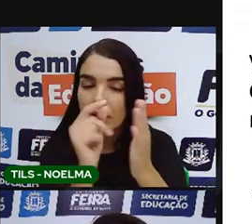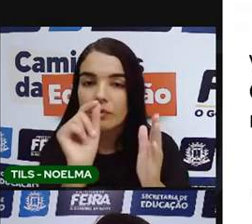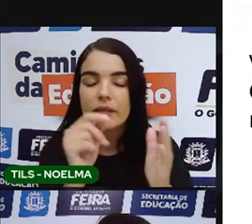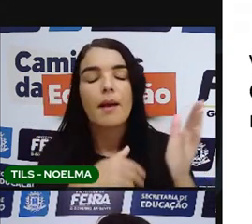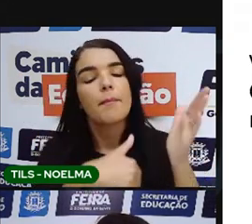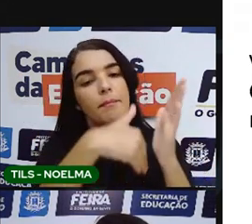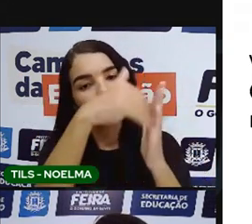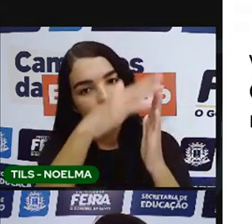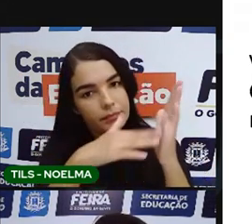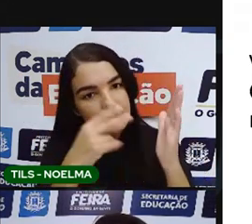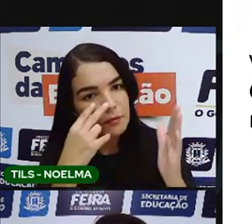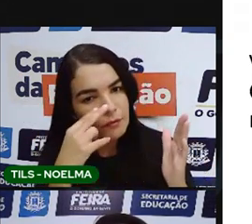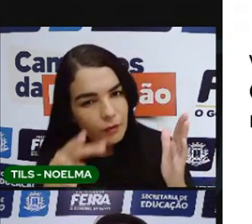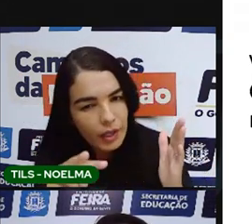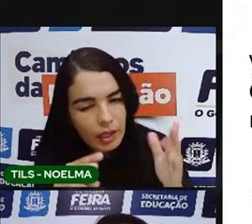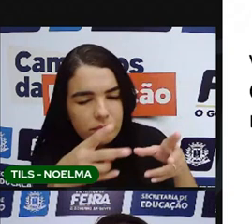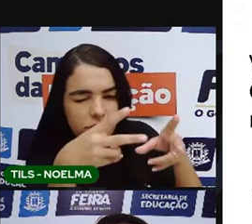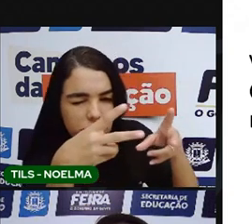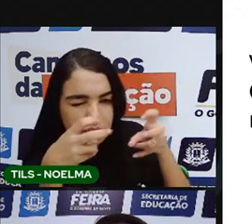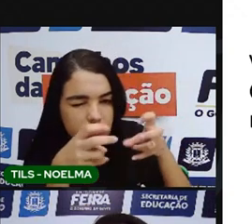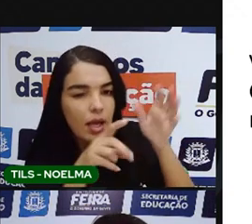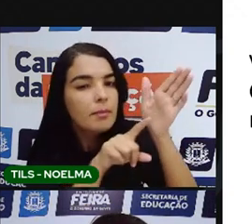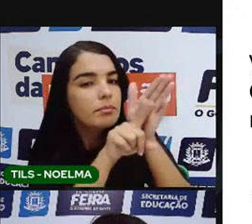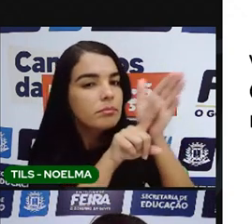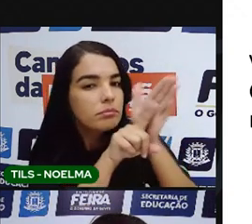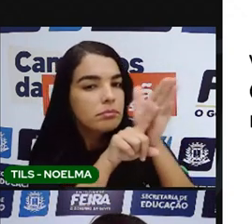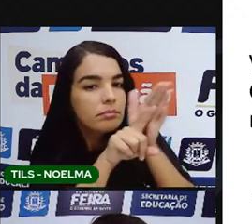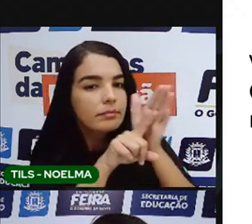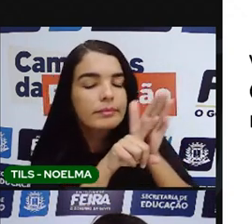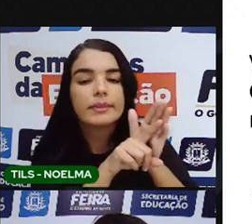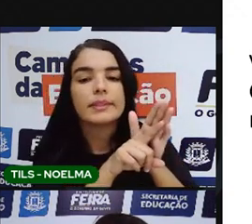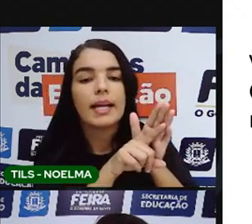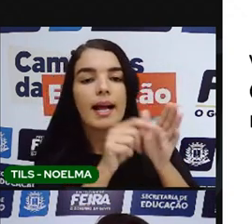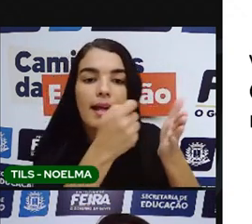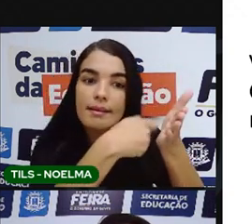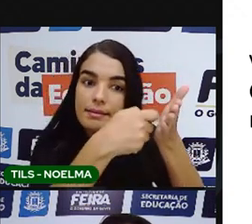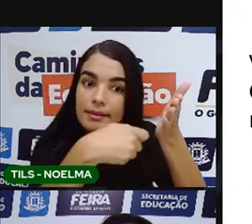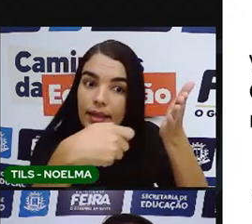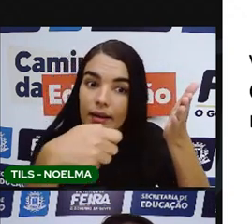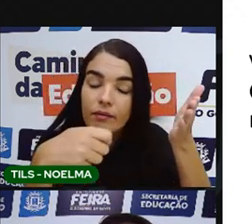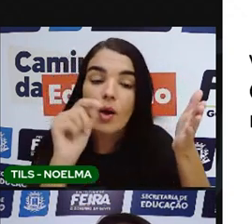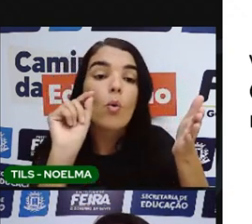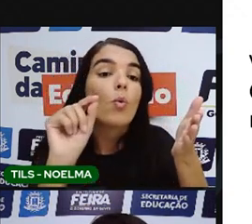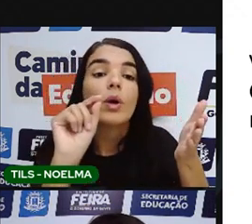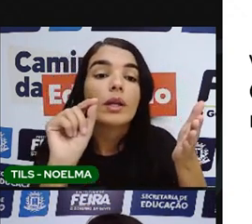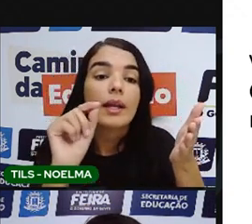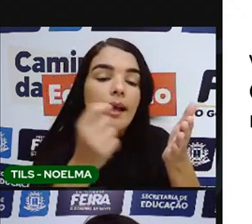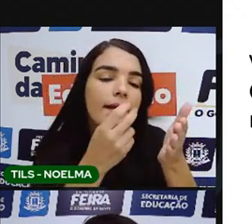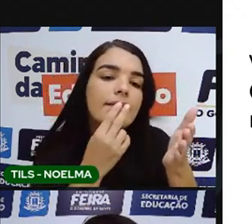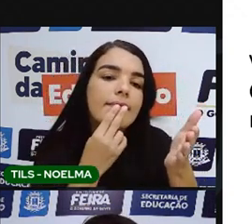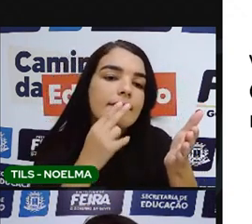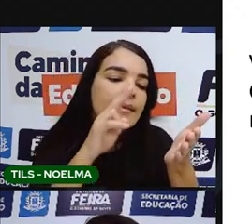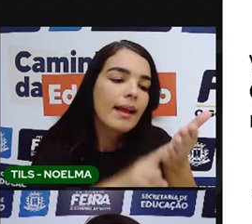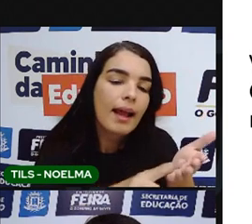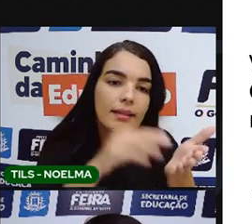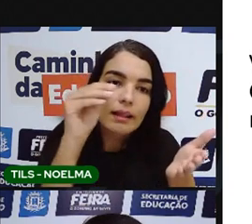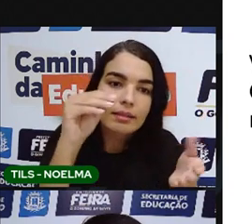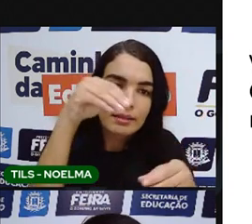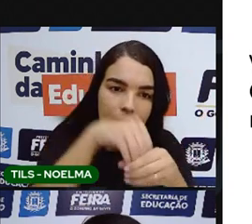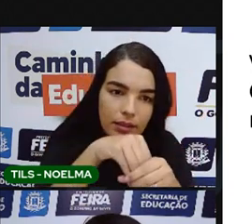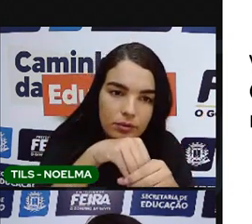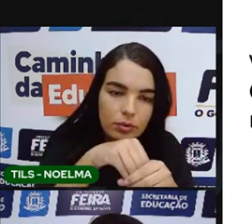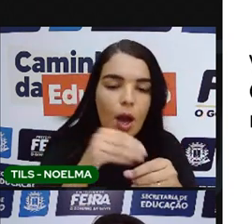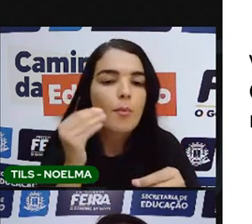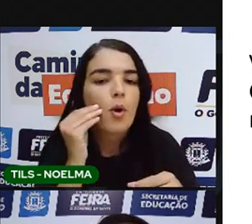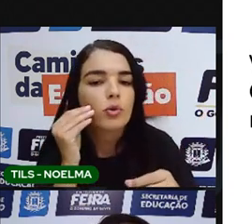essa carta e não colocar na capa vocês vão falar quem são os personagens que aparecem